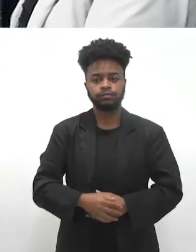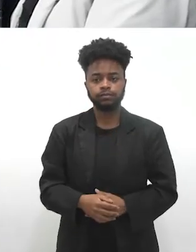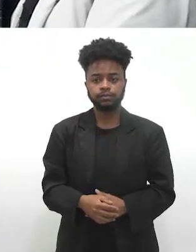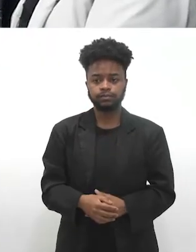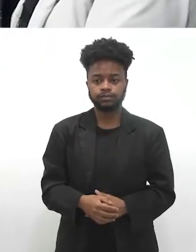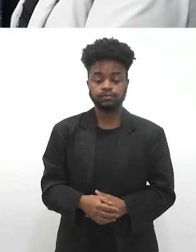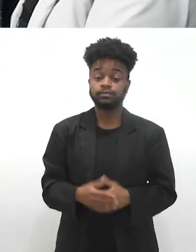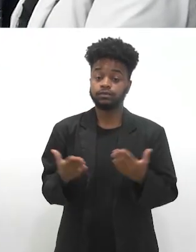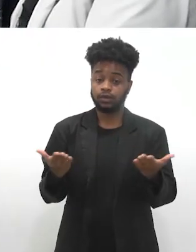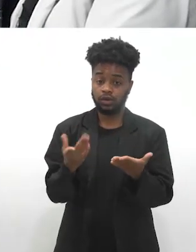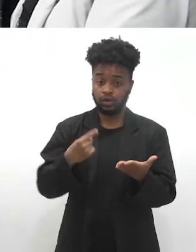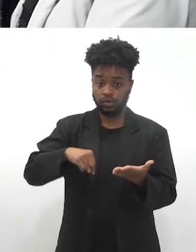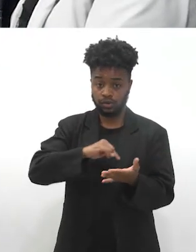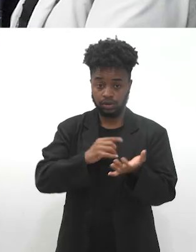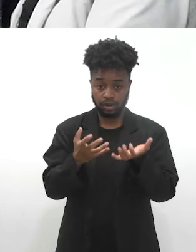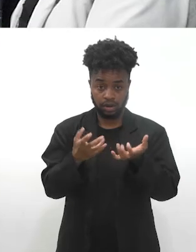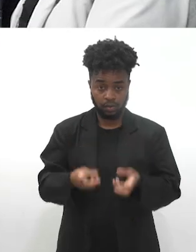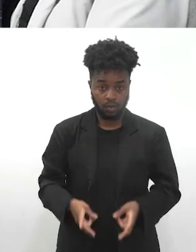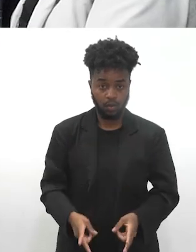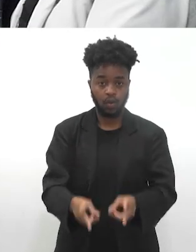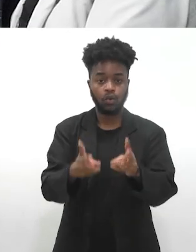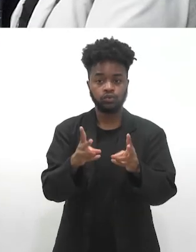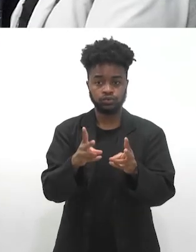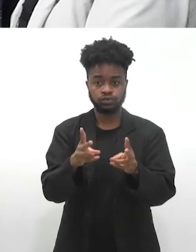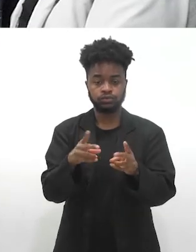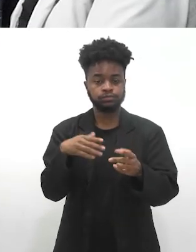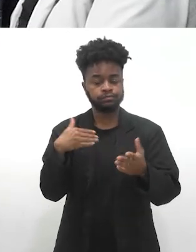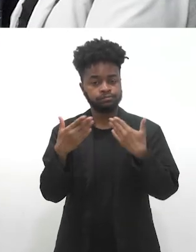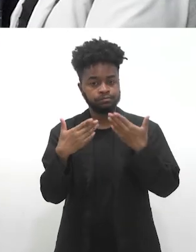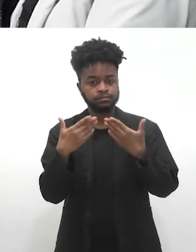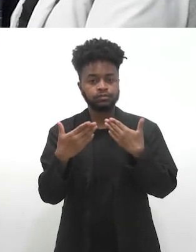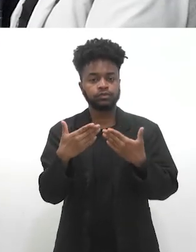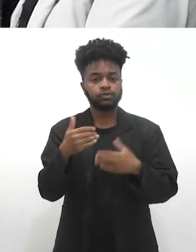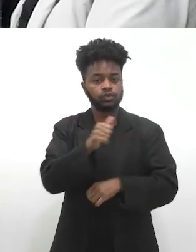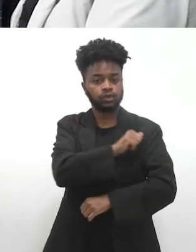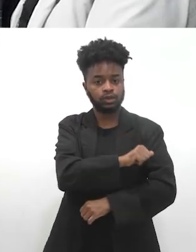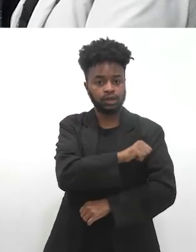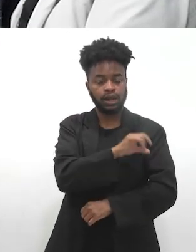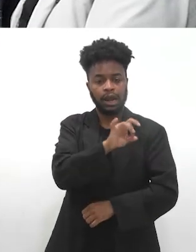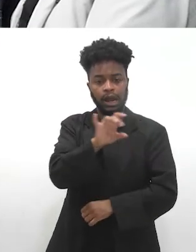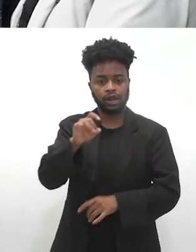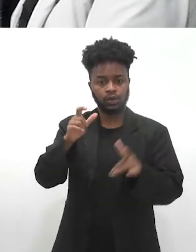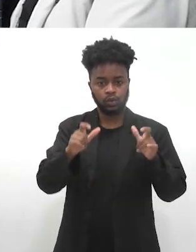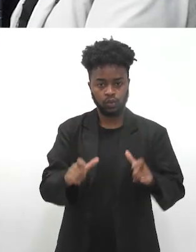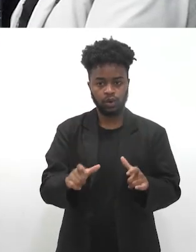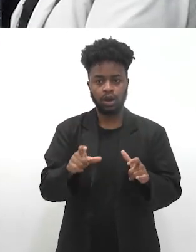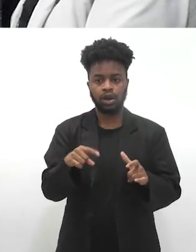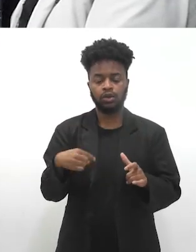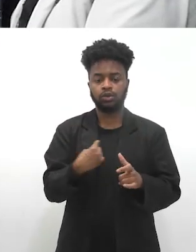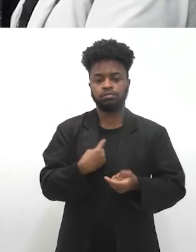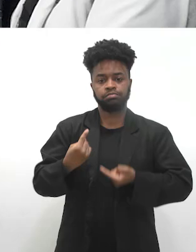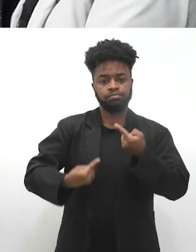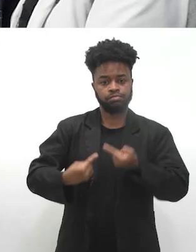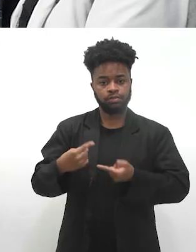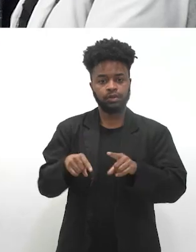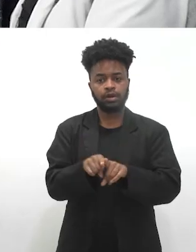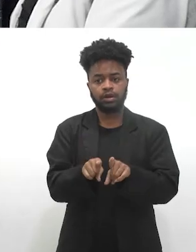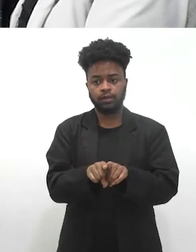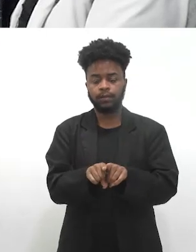ano, continuar fazendo os diálogos fluminenses em cada região que a gente tem